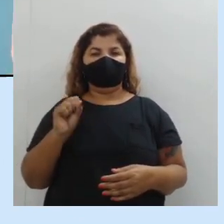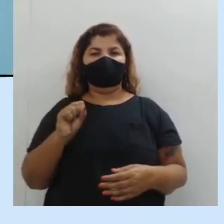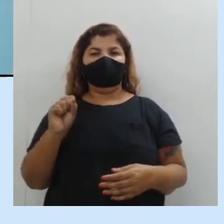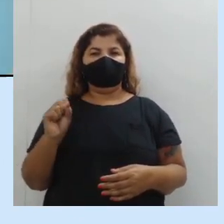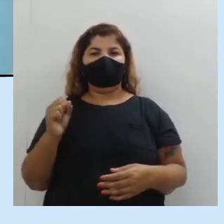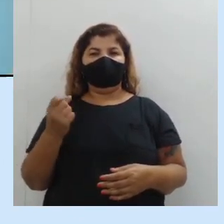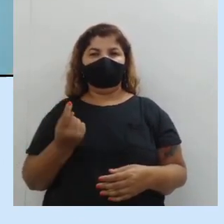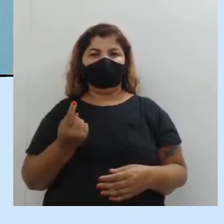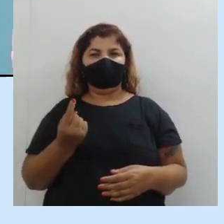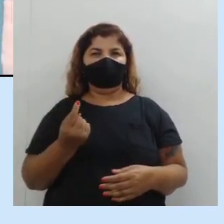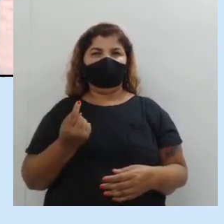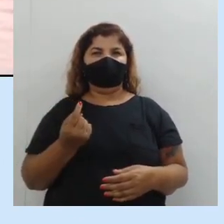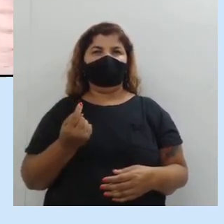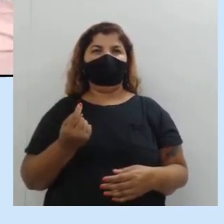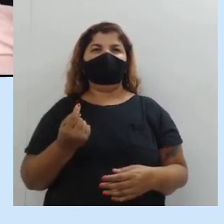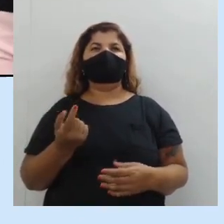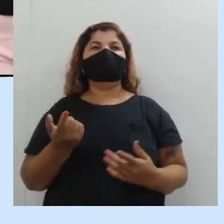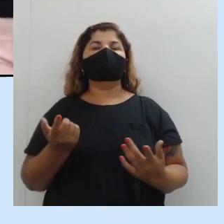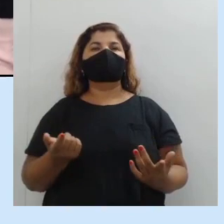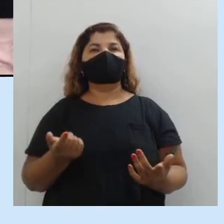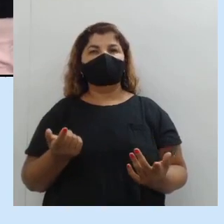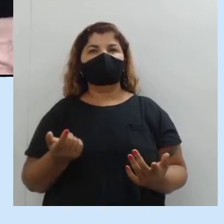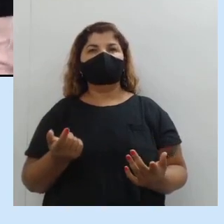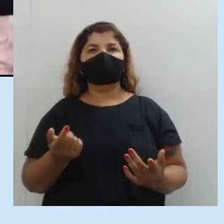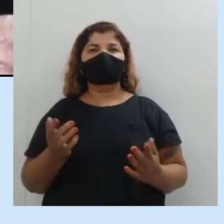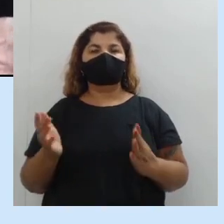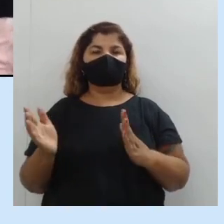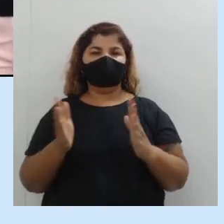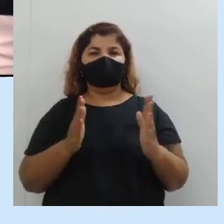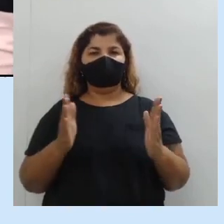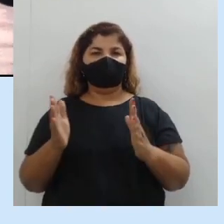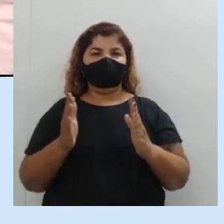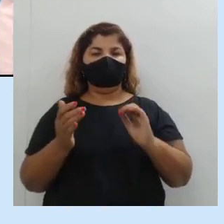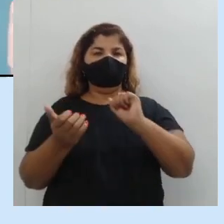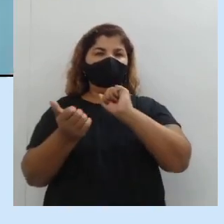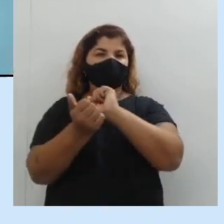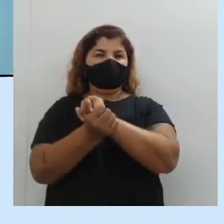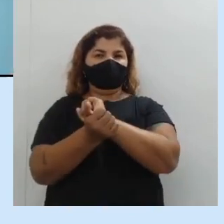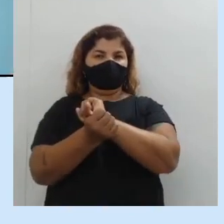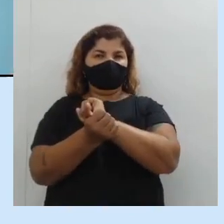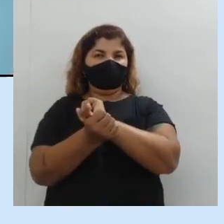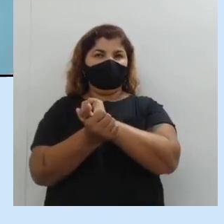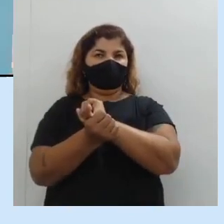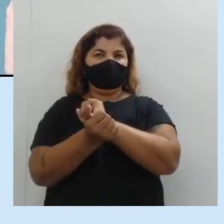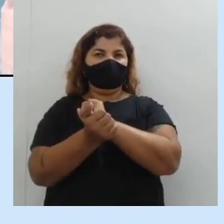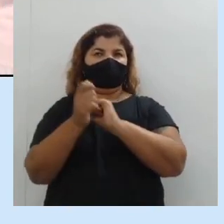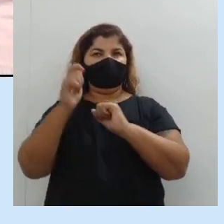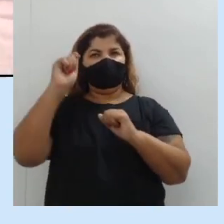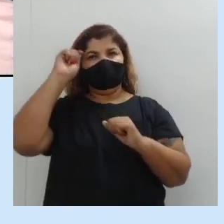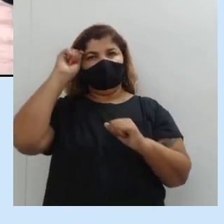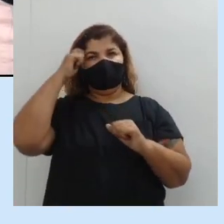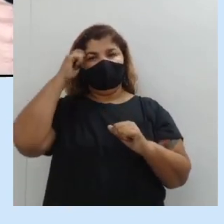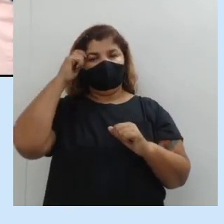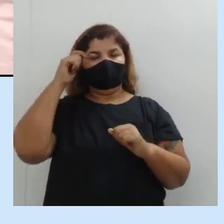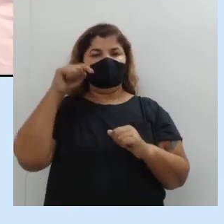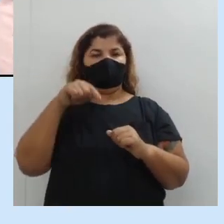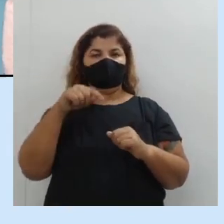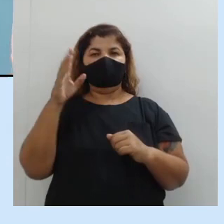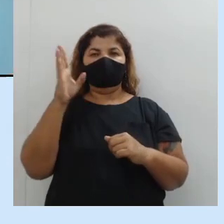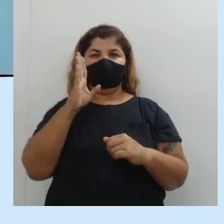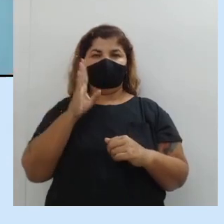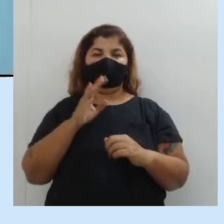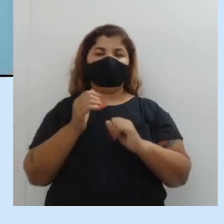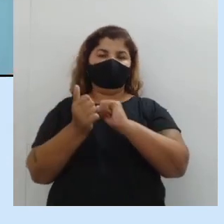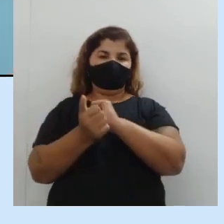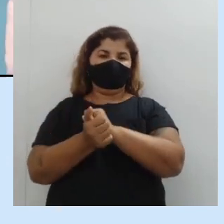1881, ou seja, em pleno período aí de escravidão, né, negra no Brasil, já perto do fim, mas ainda